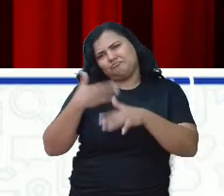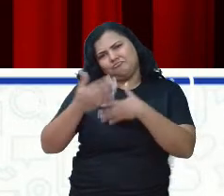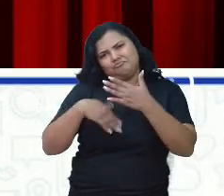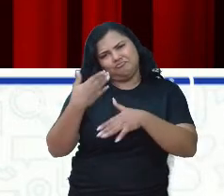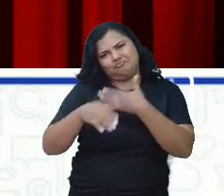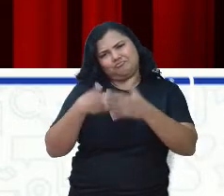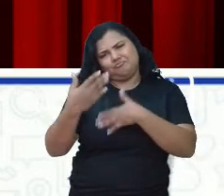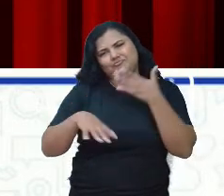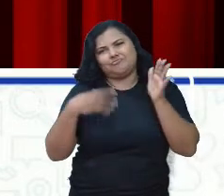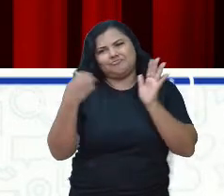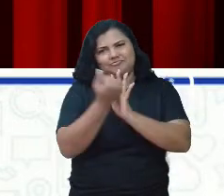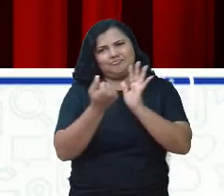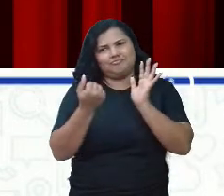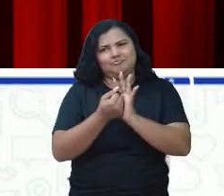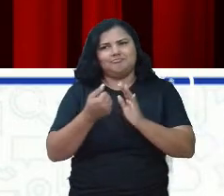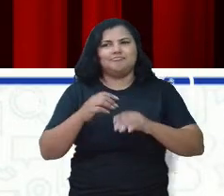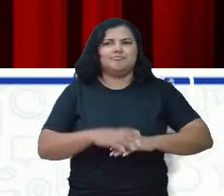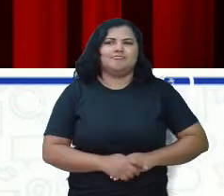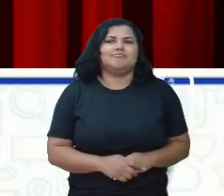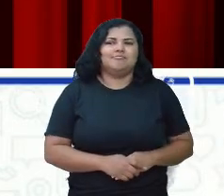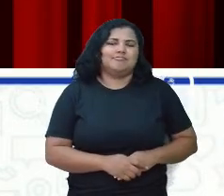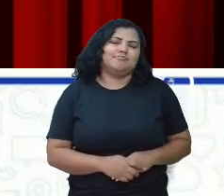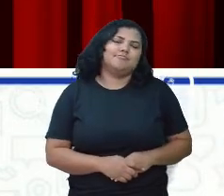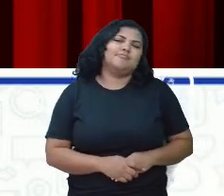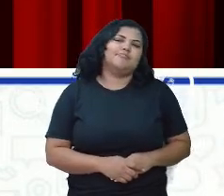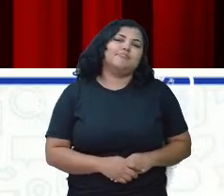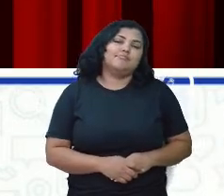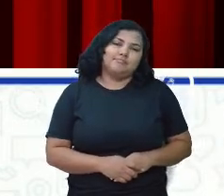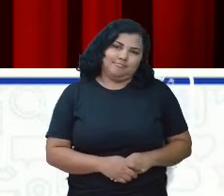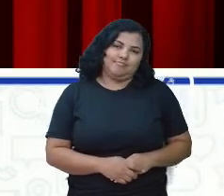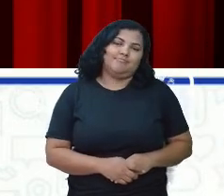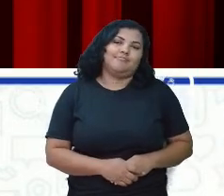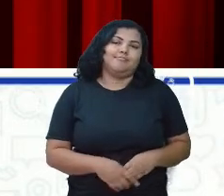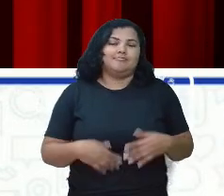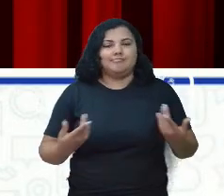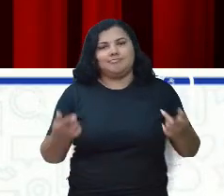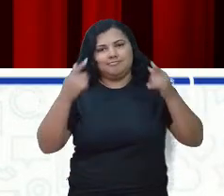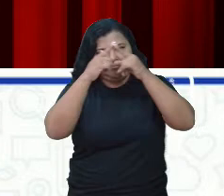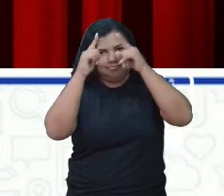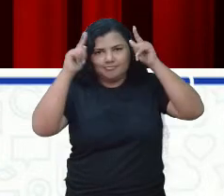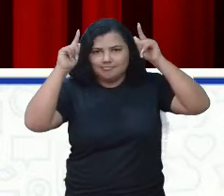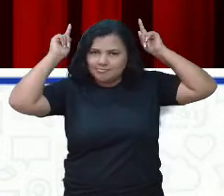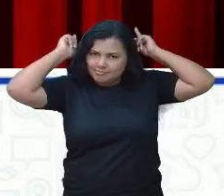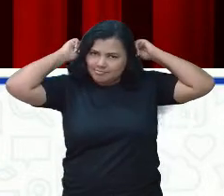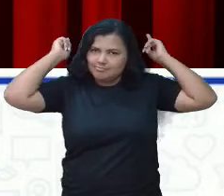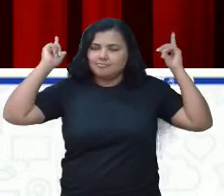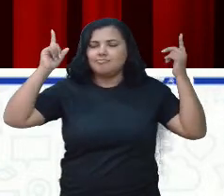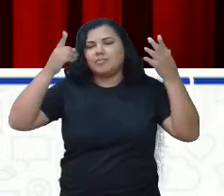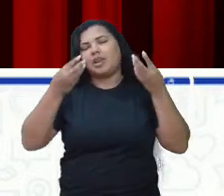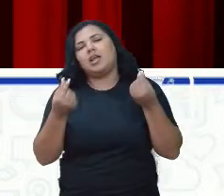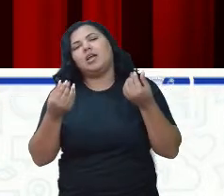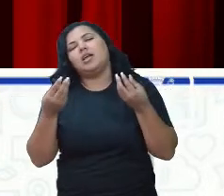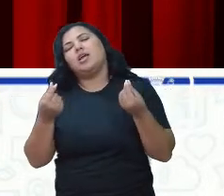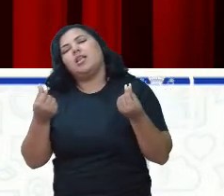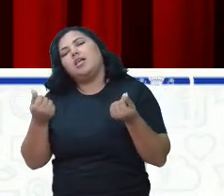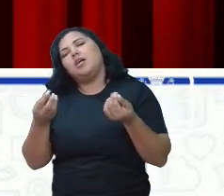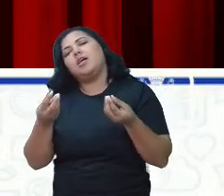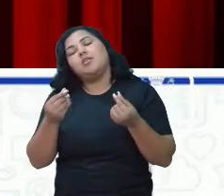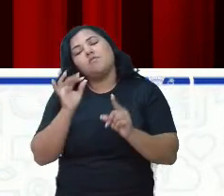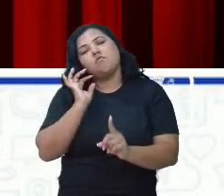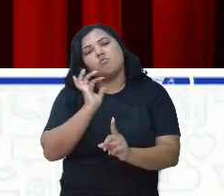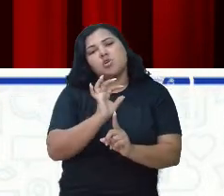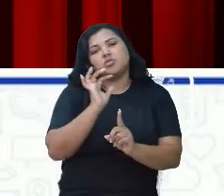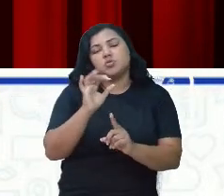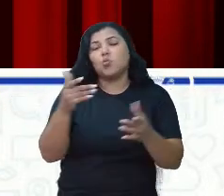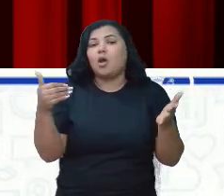os séculos, né, desse processo, a Grécia foi a civilização que